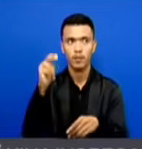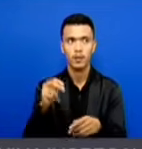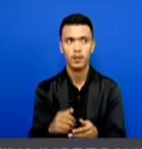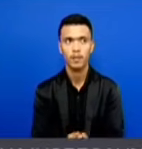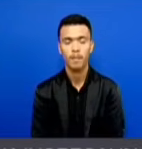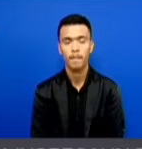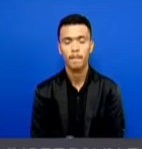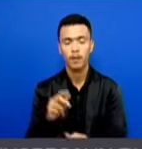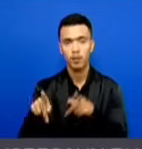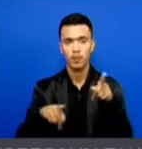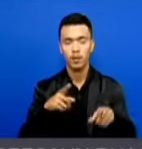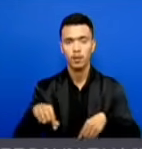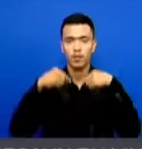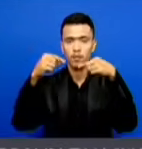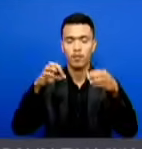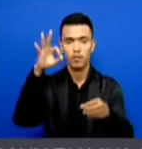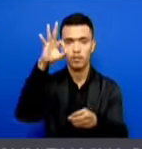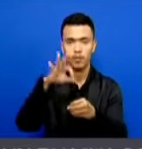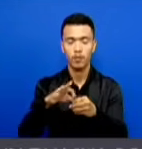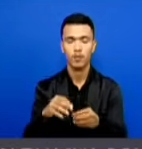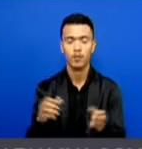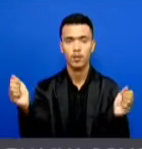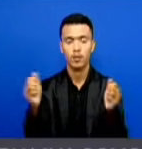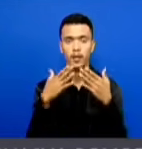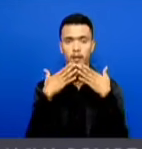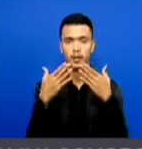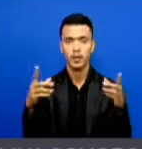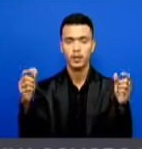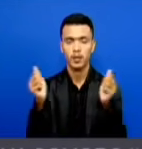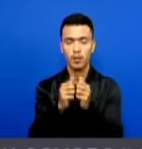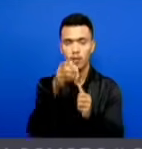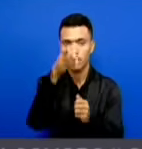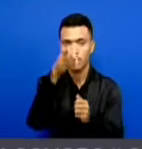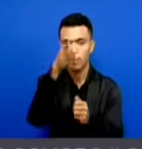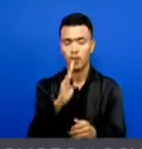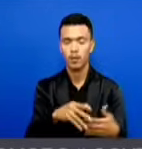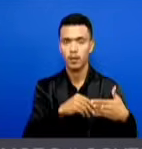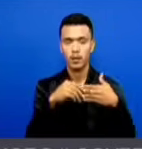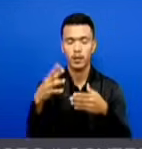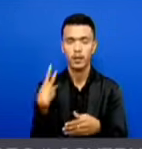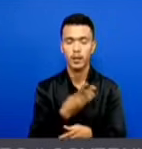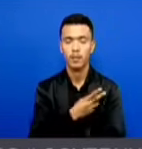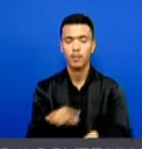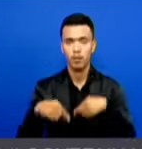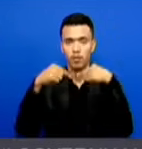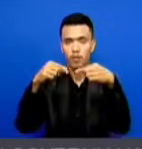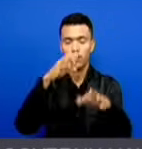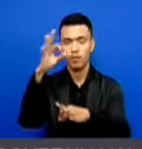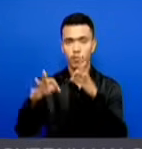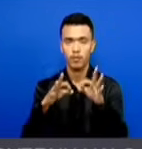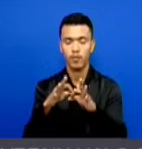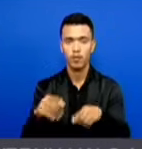povo dos barrau hatu hau ne agradece kata kone maroma minha lidera itama ito hototo sofiar wa malu hori